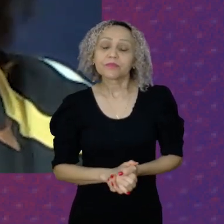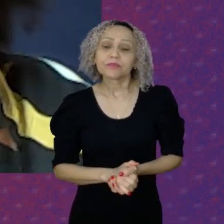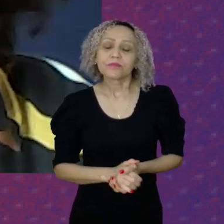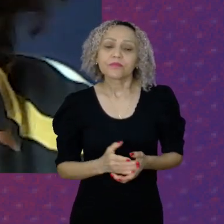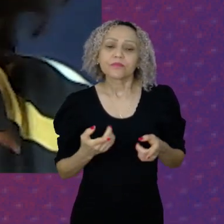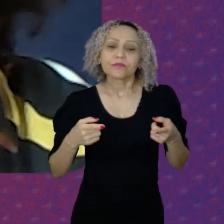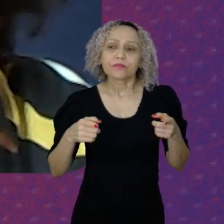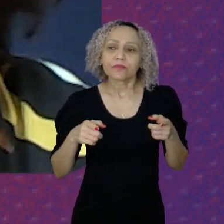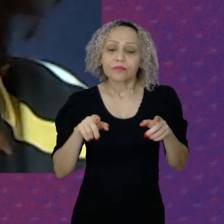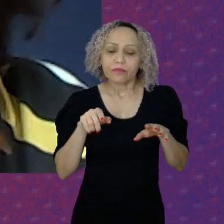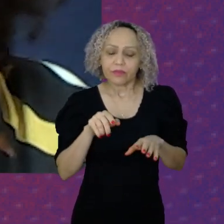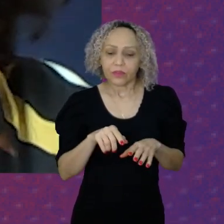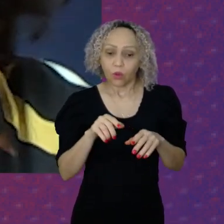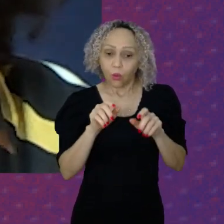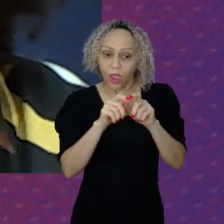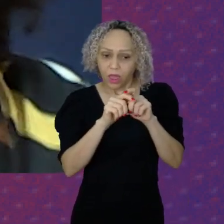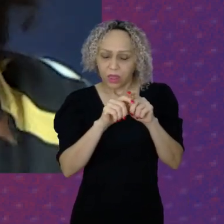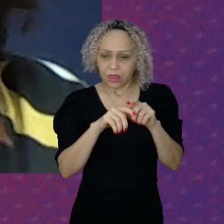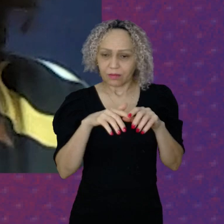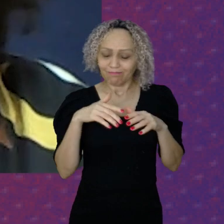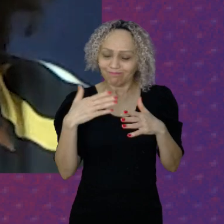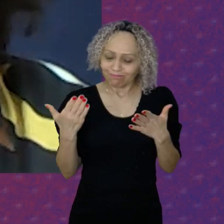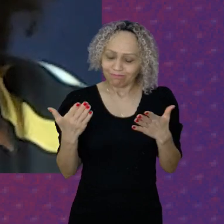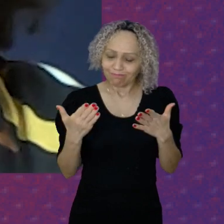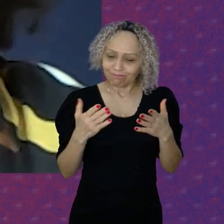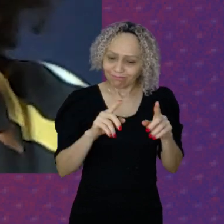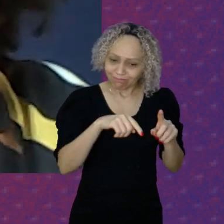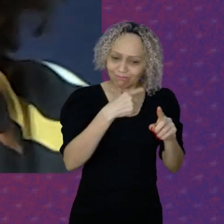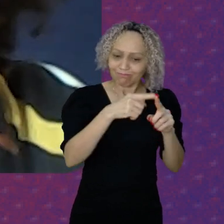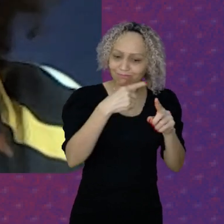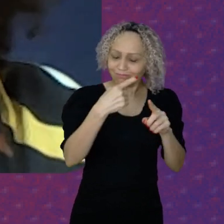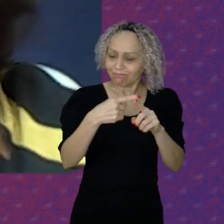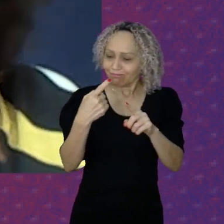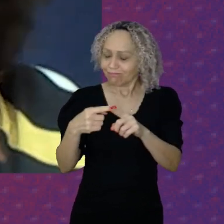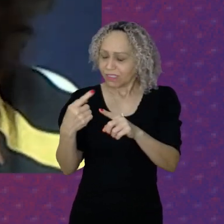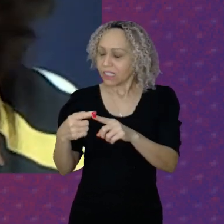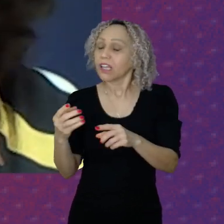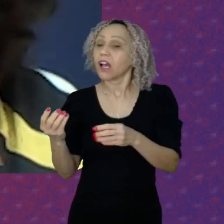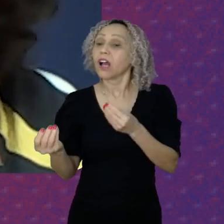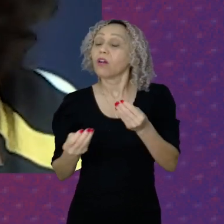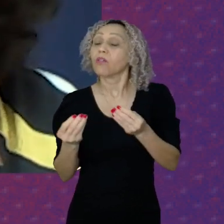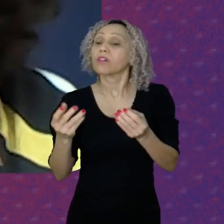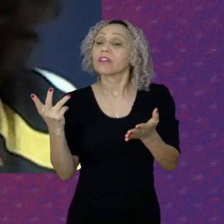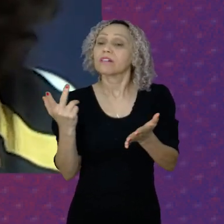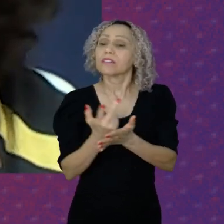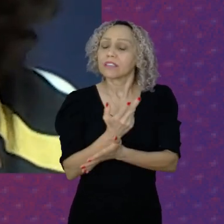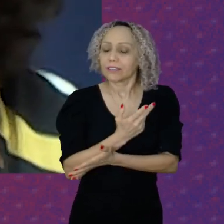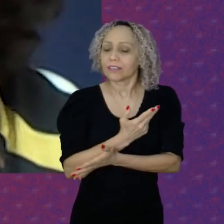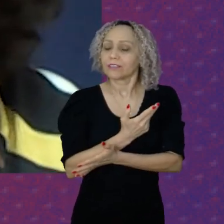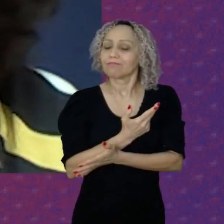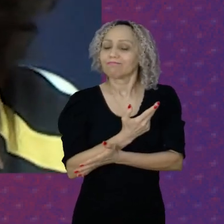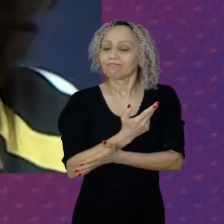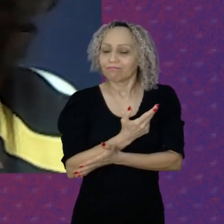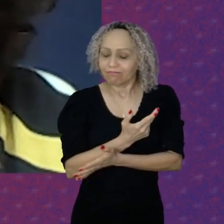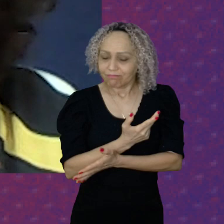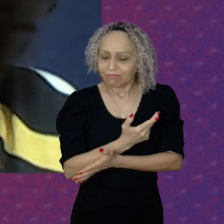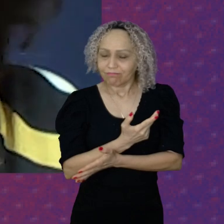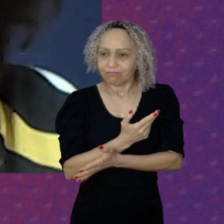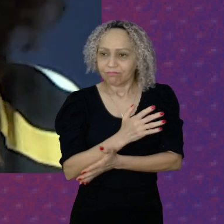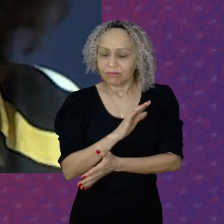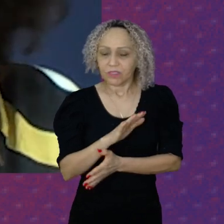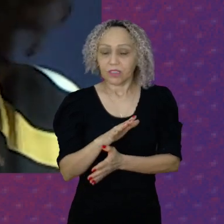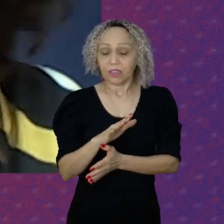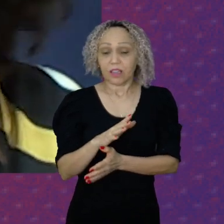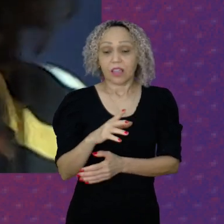E com essa ampliação, nós teremos só nessa destinação para as crianças de até